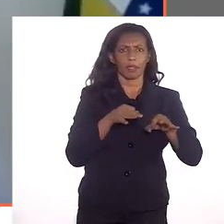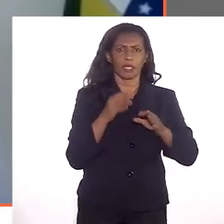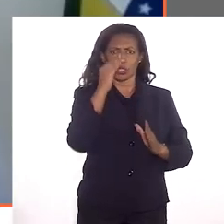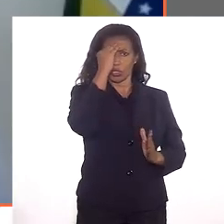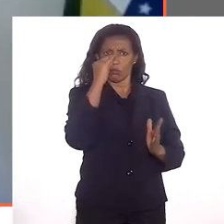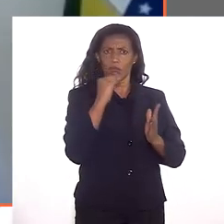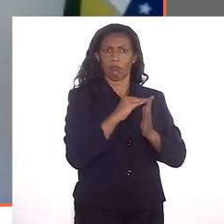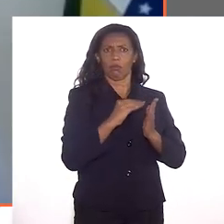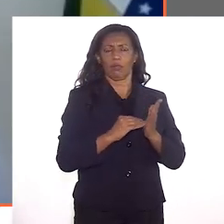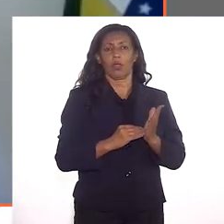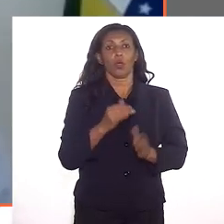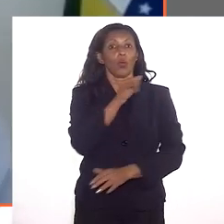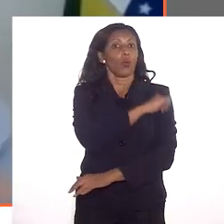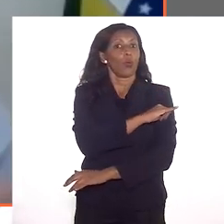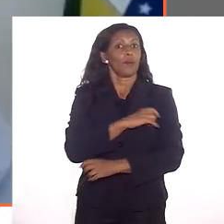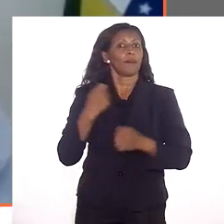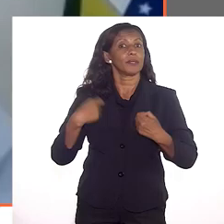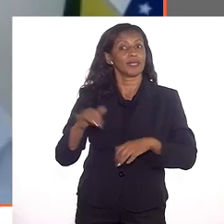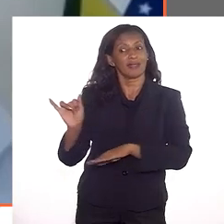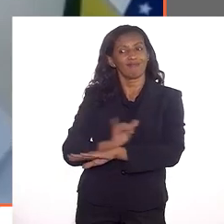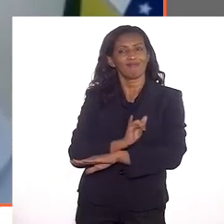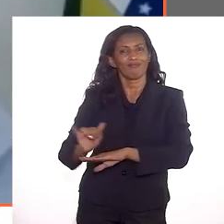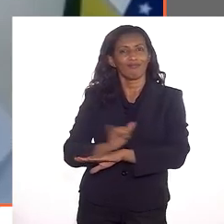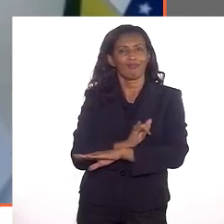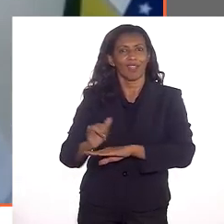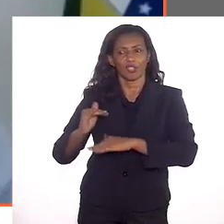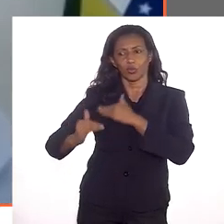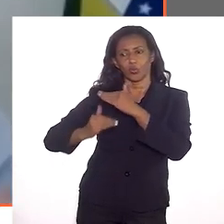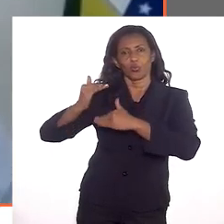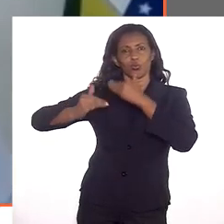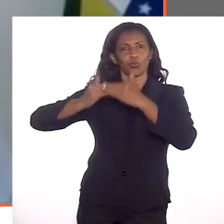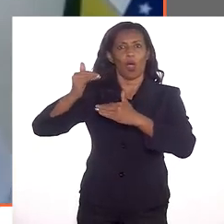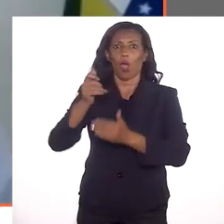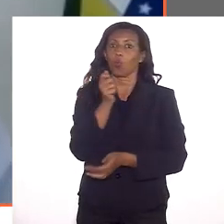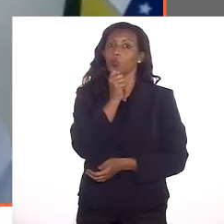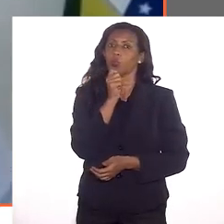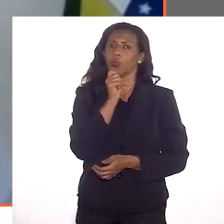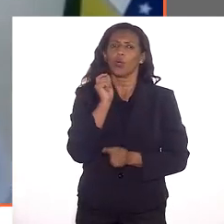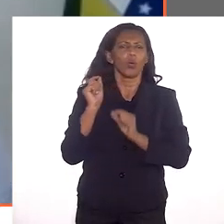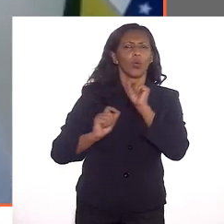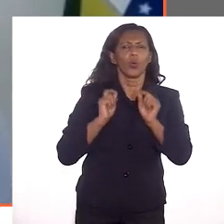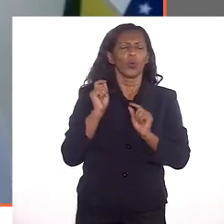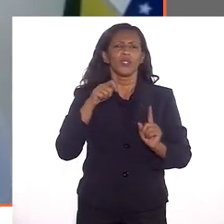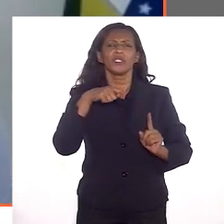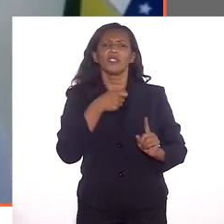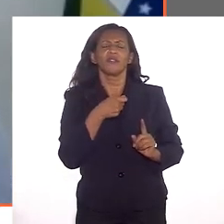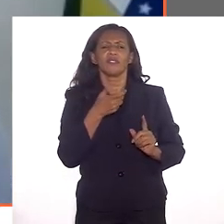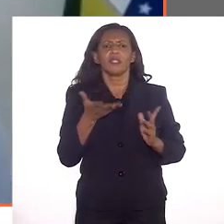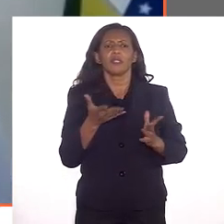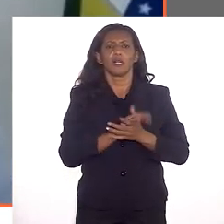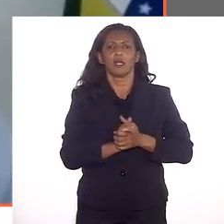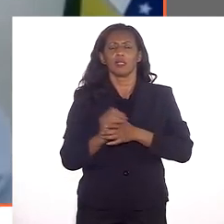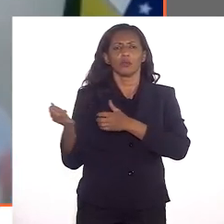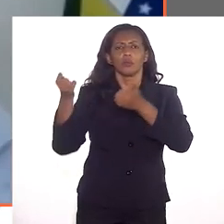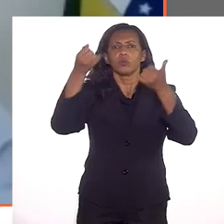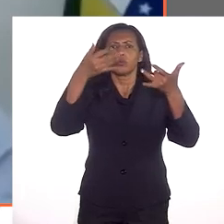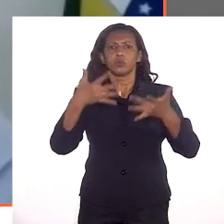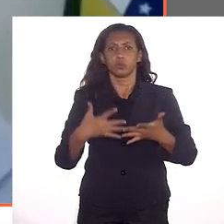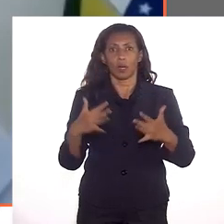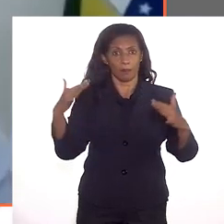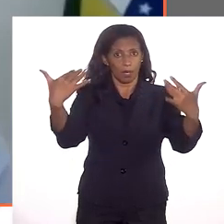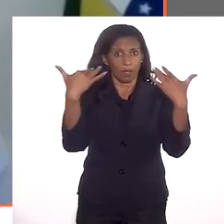agenda de desenvolvimento econômico e social. O Rio de Janeiro precisa ter um plano estratégico de desenvolvimento, que ainda não tem. O que significa isso, Rafael, na prática? Trocando